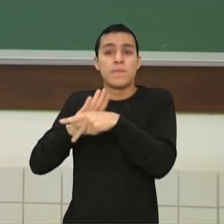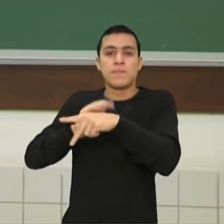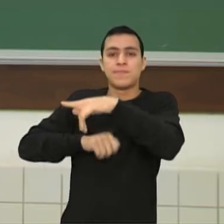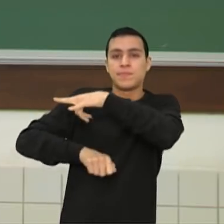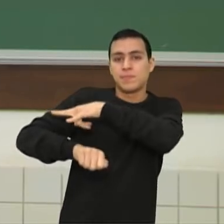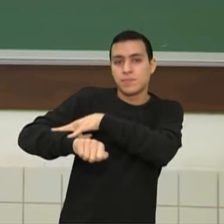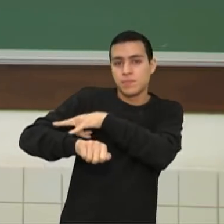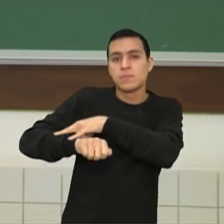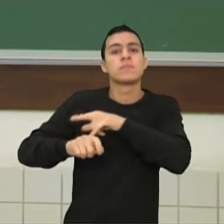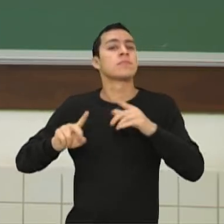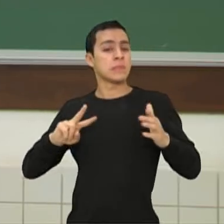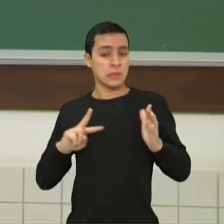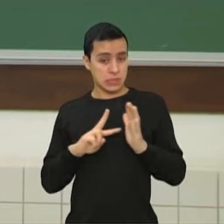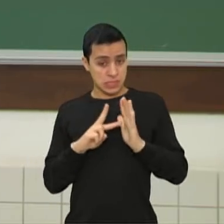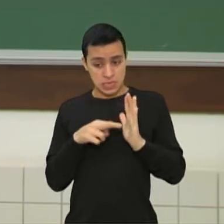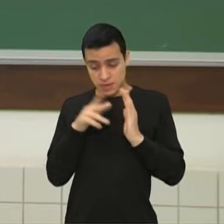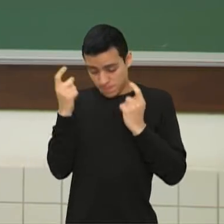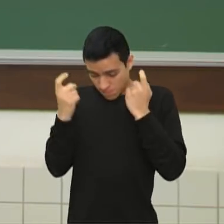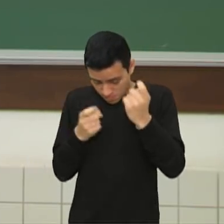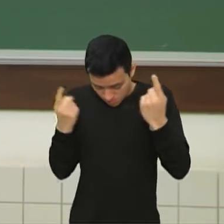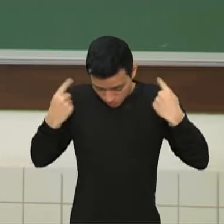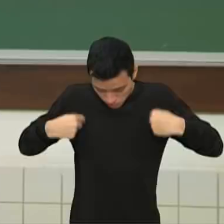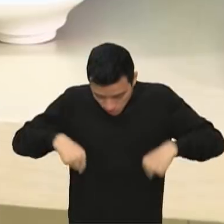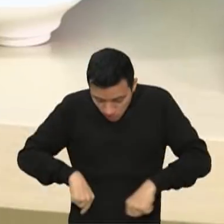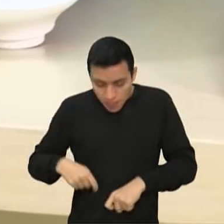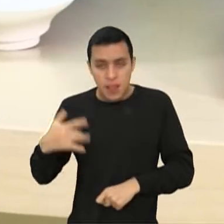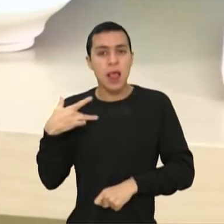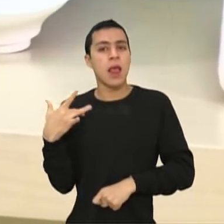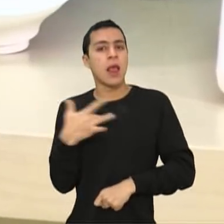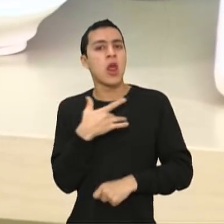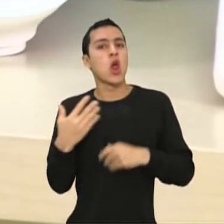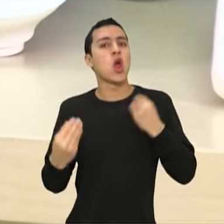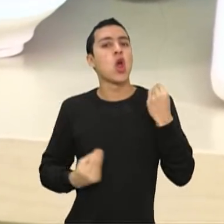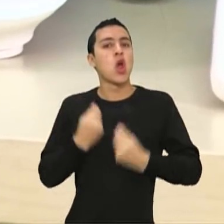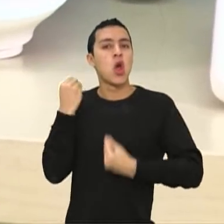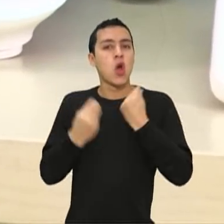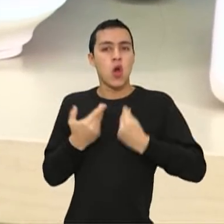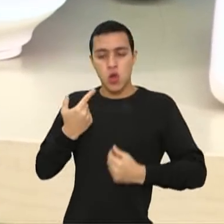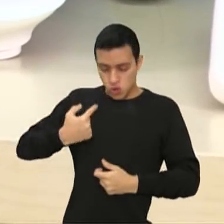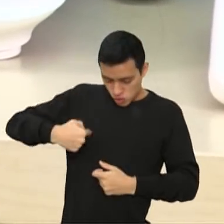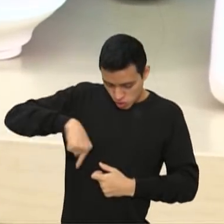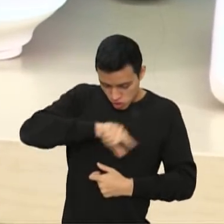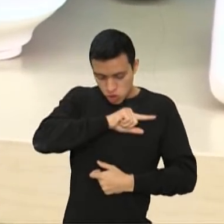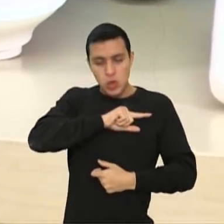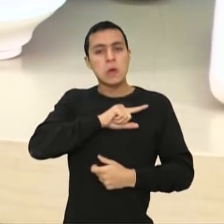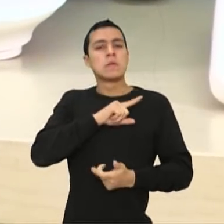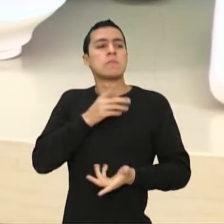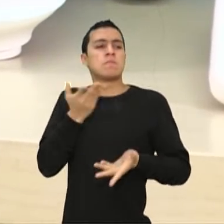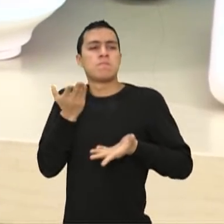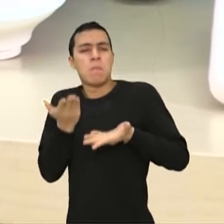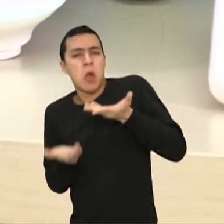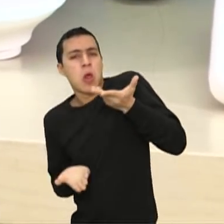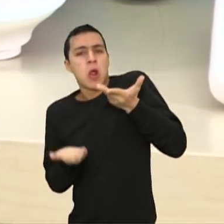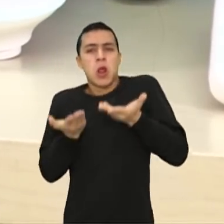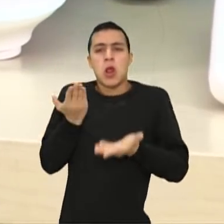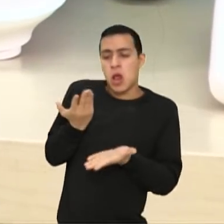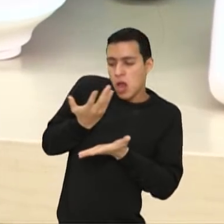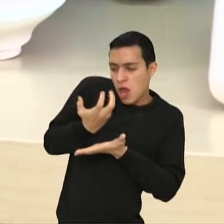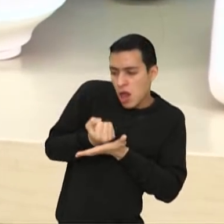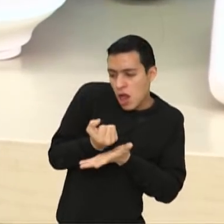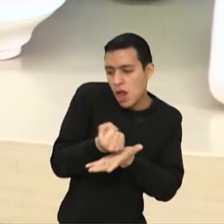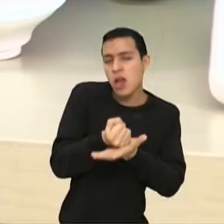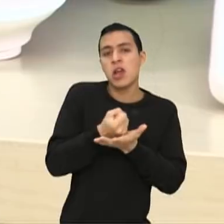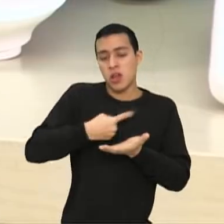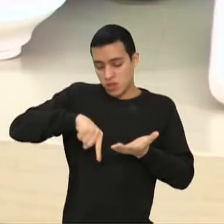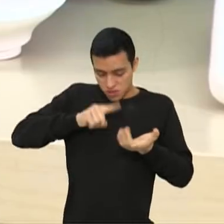né, que a gente está mais preocupado com a nossa saúde, como que nós estamos, né, pesando, né, que vai registrar a